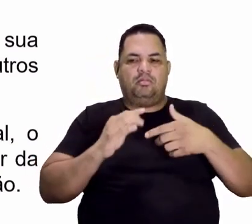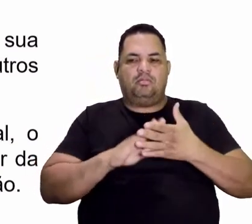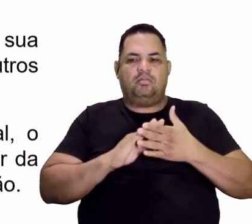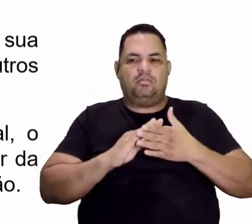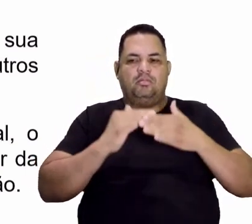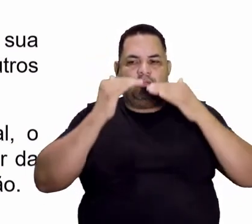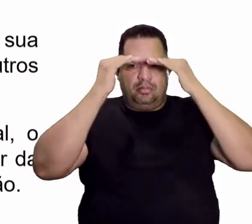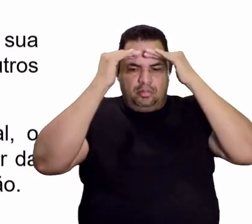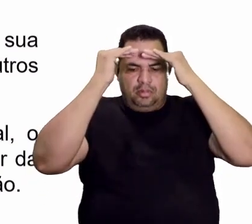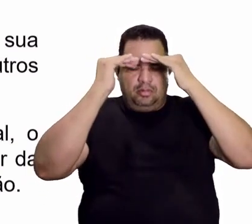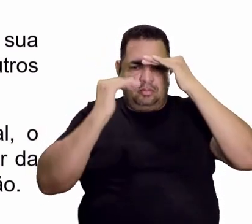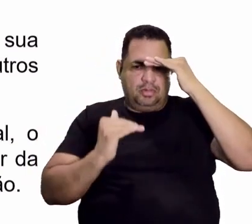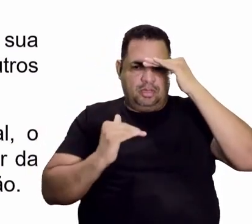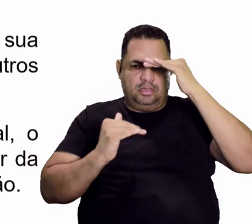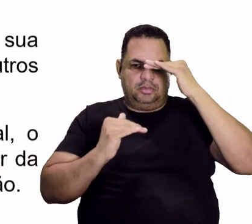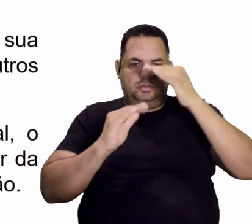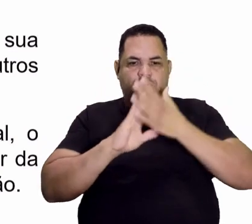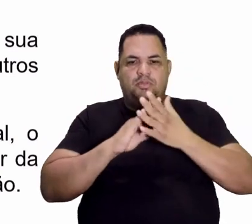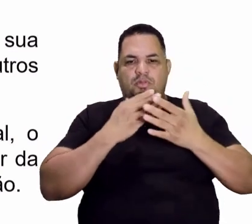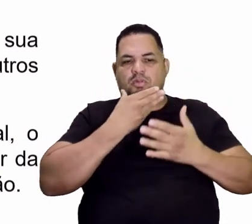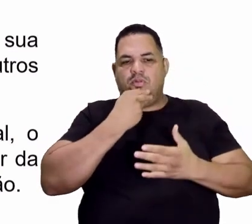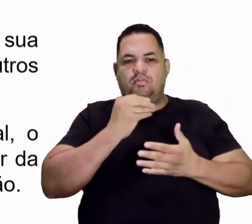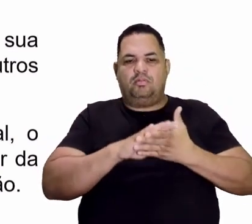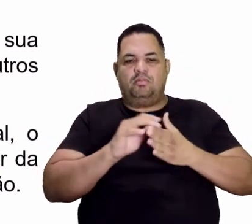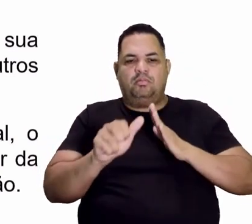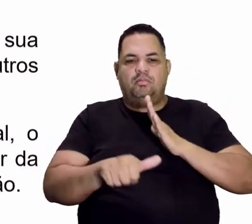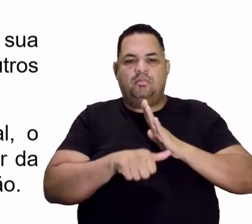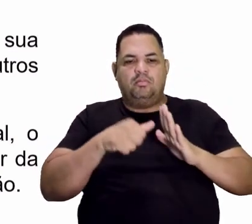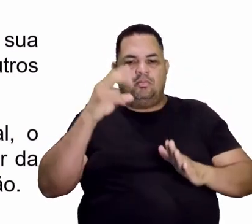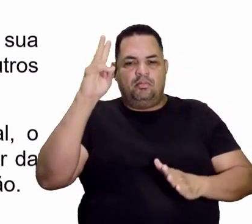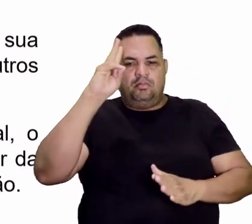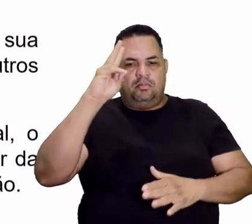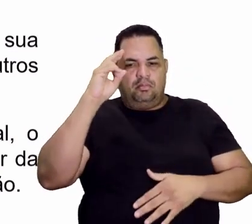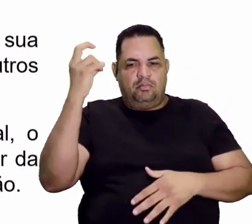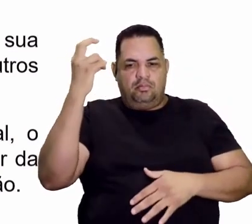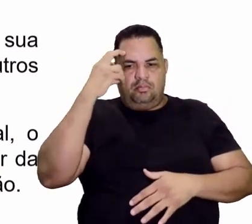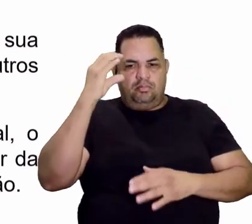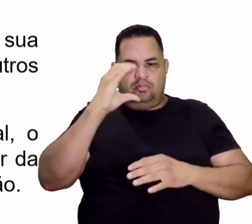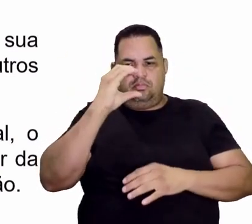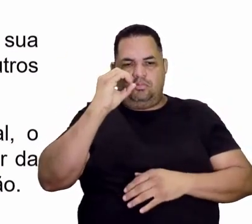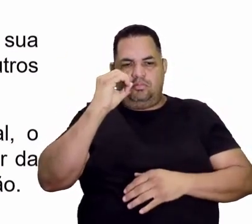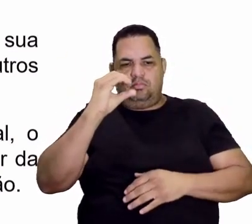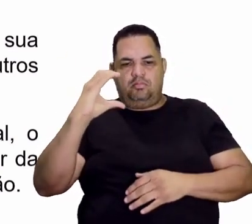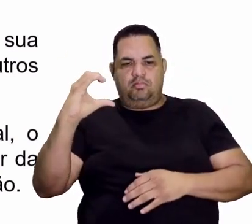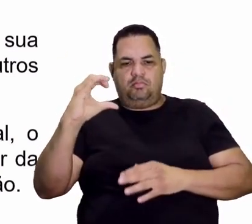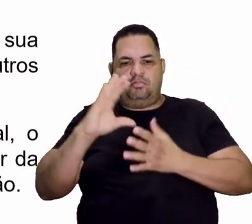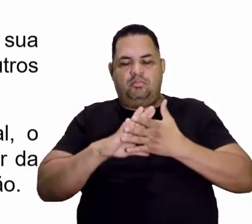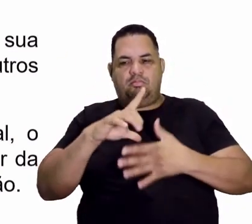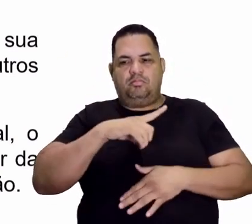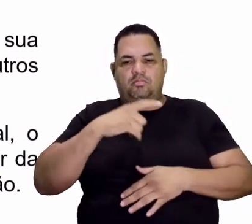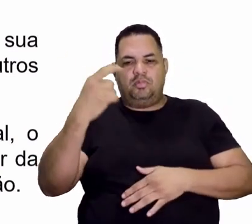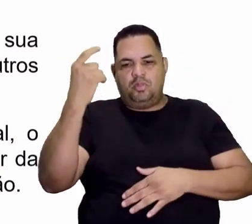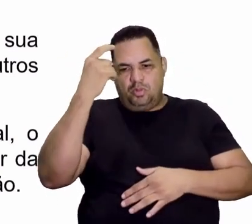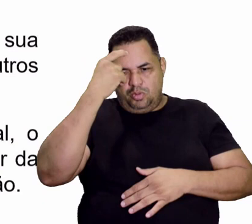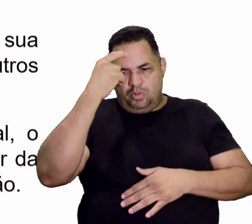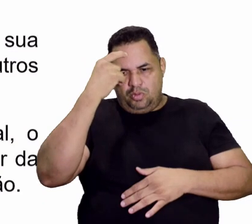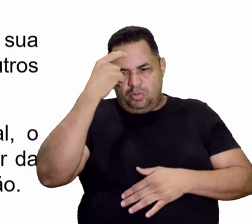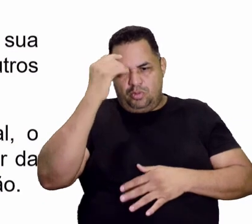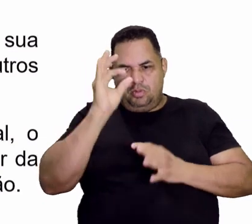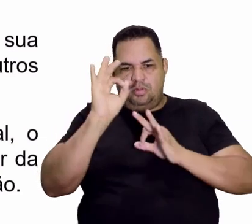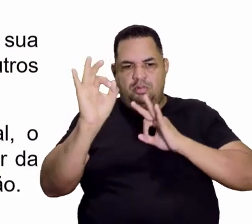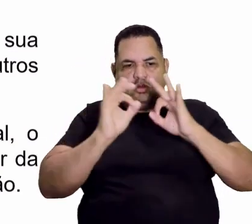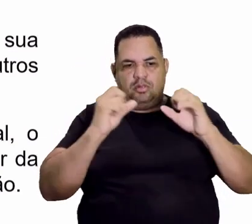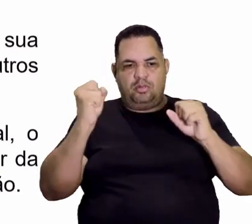do homem. Pela primeira vez na história da cultura ocidental, o homem toma consciência de que é ele